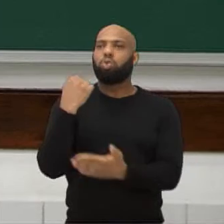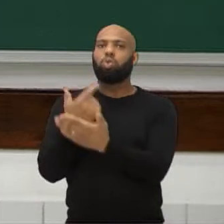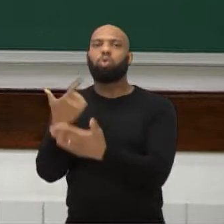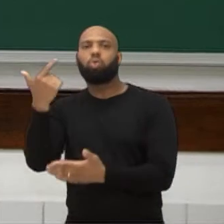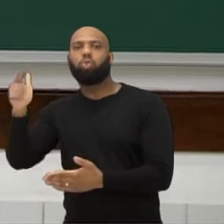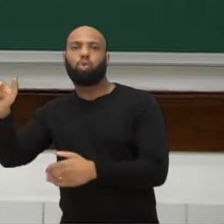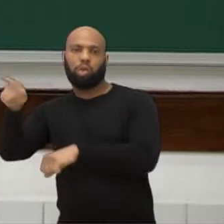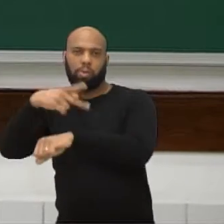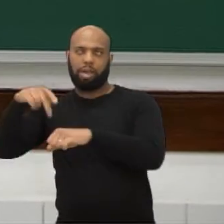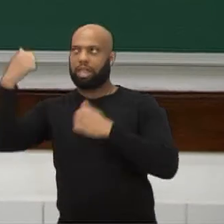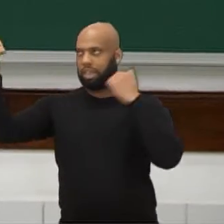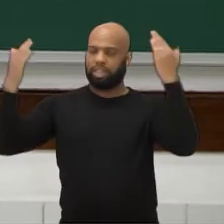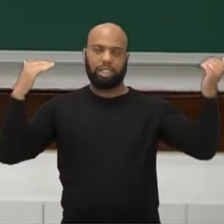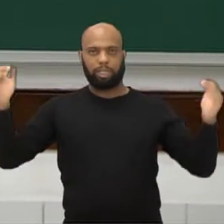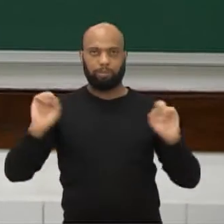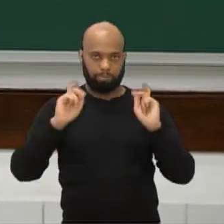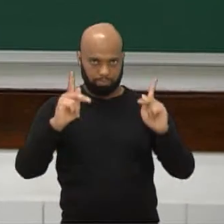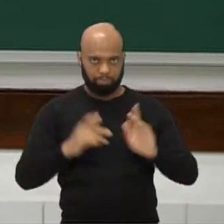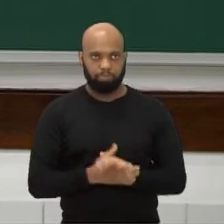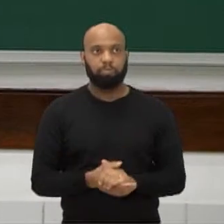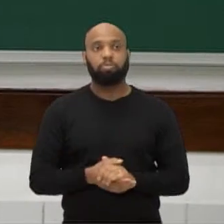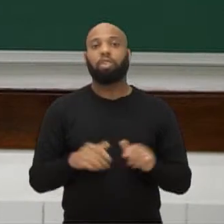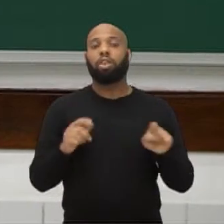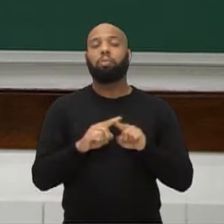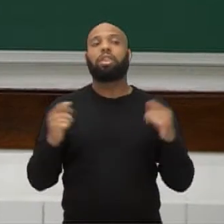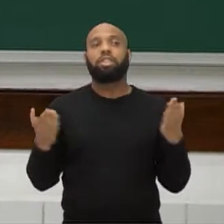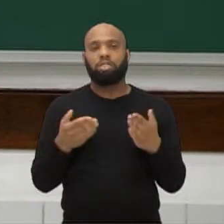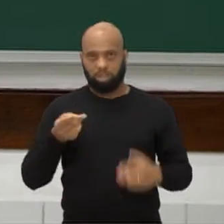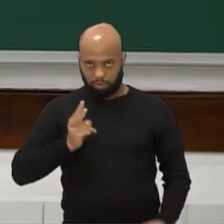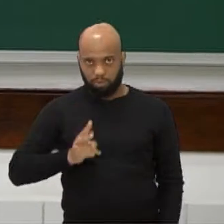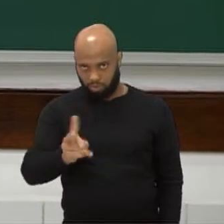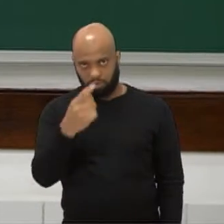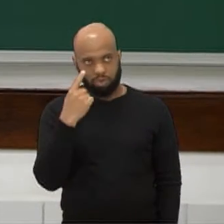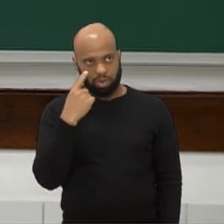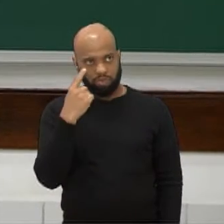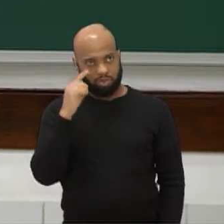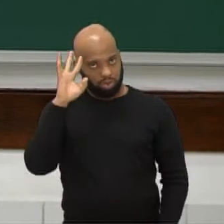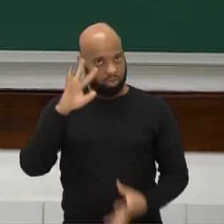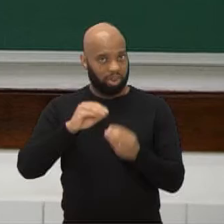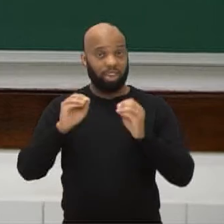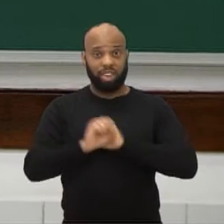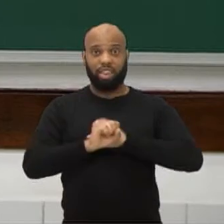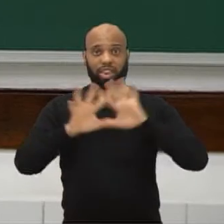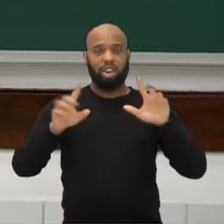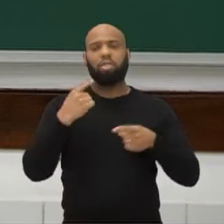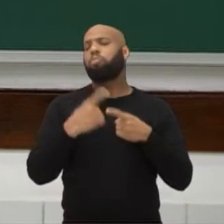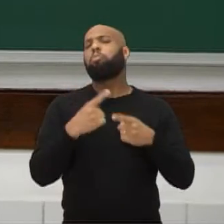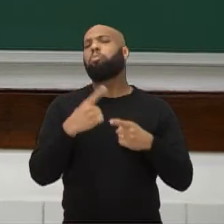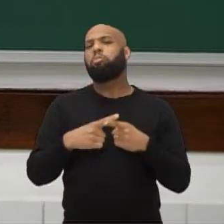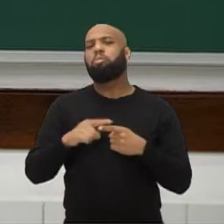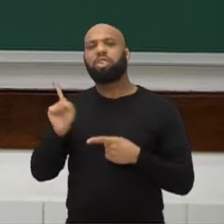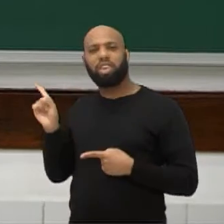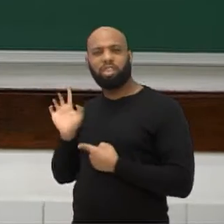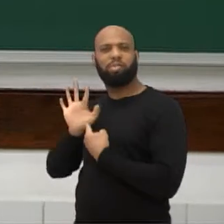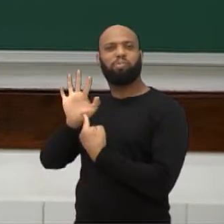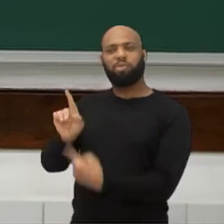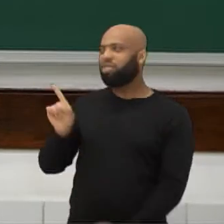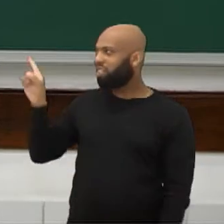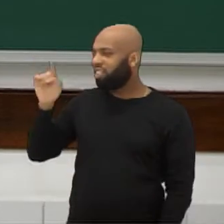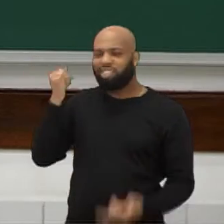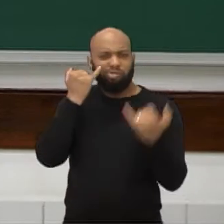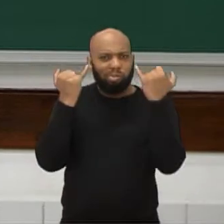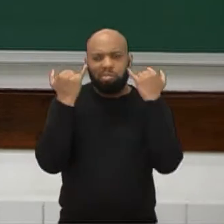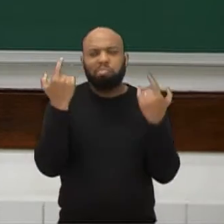comprando um produto do exterior, ok? Agora, vamos em frente para a gente entender um pouco mais por que a gente trouxe essa